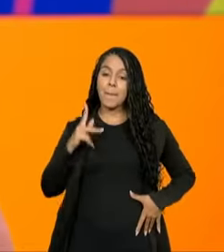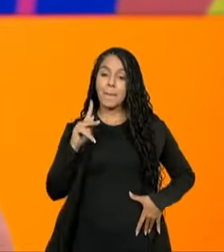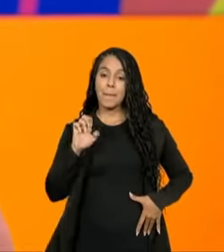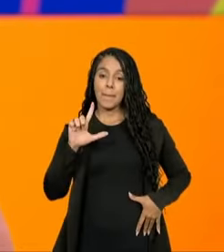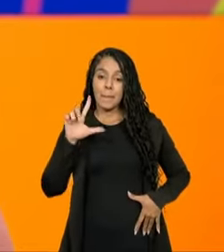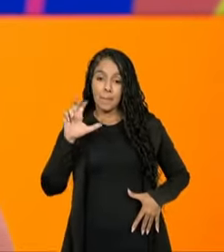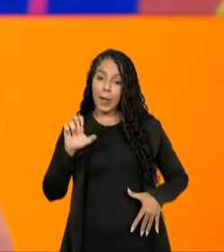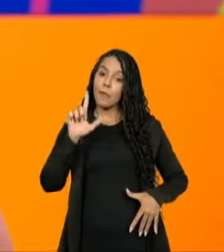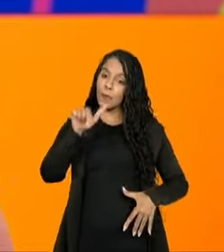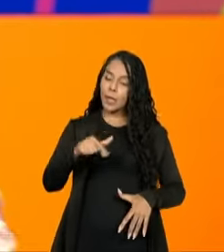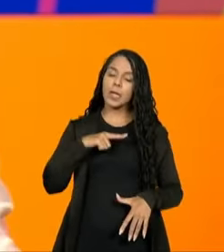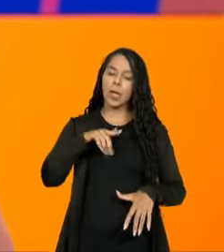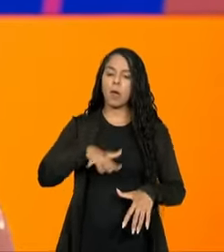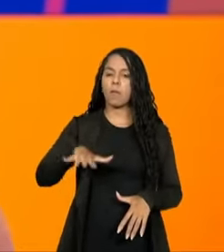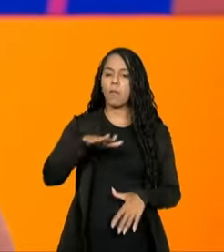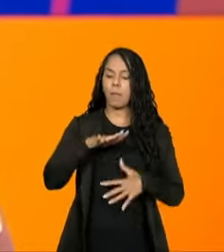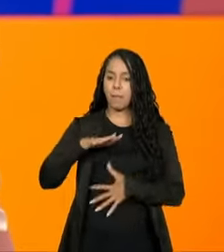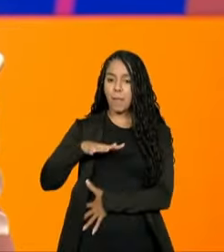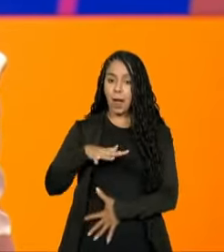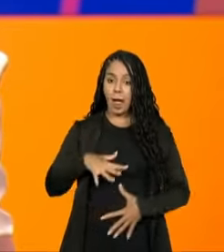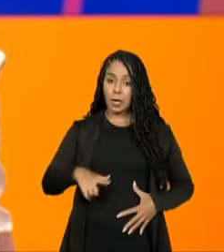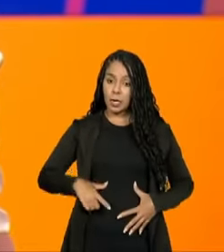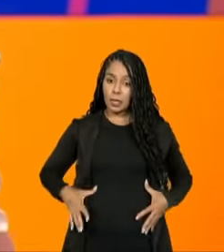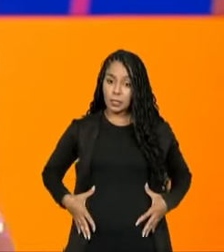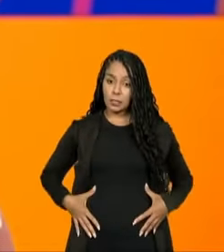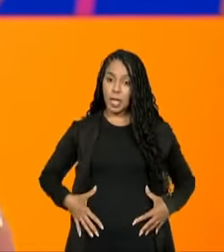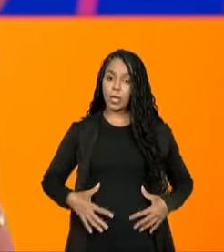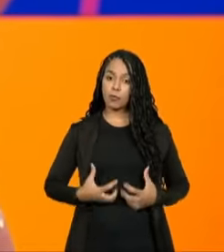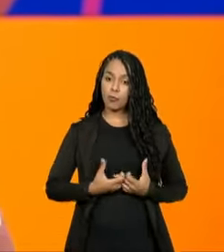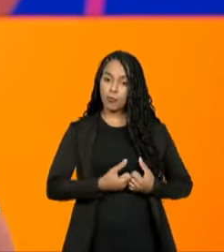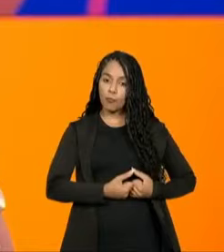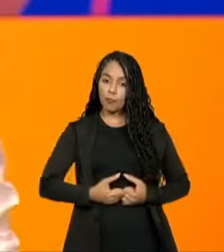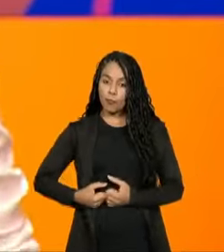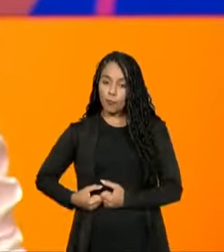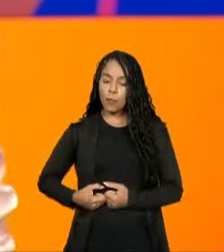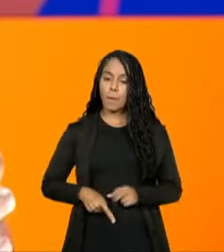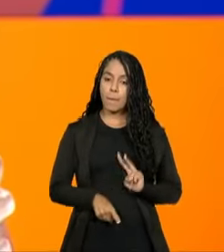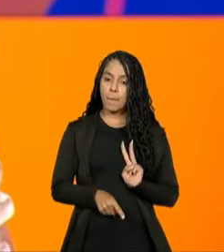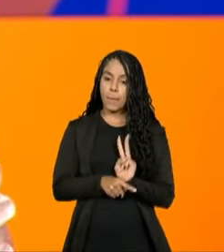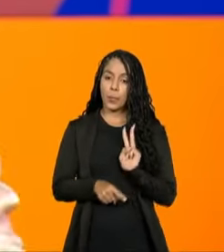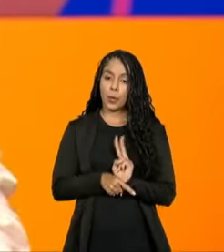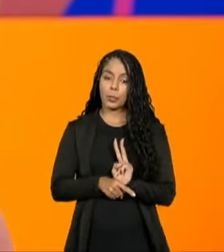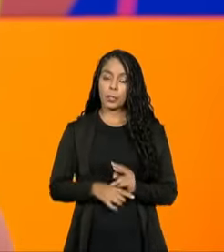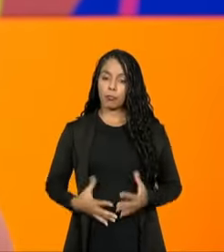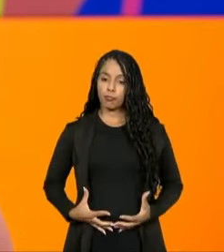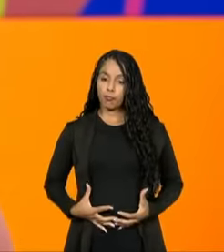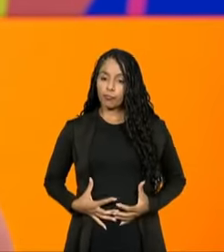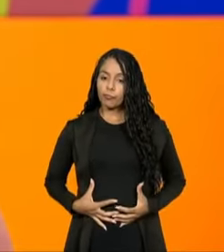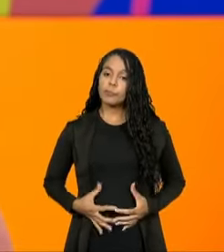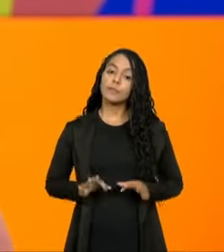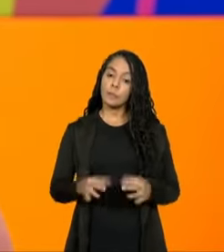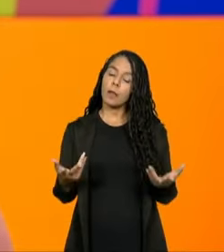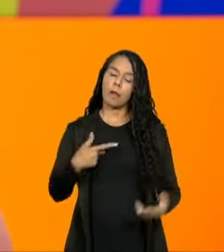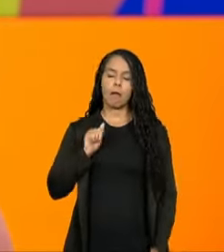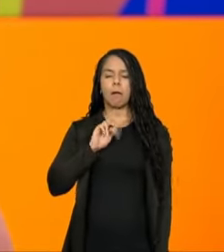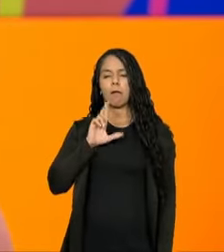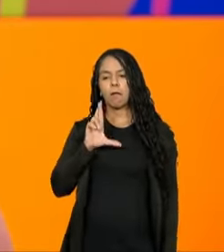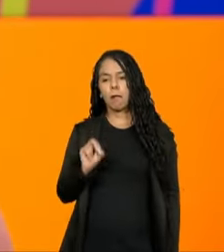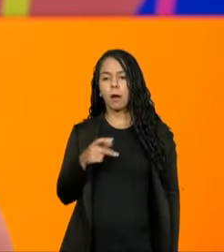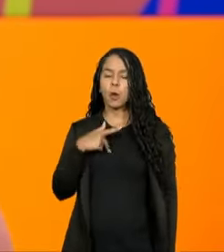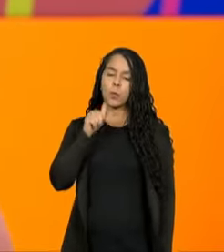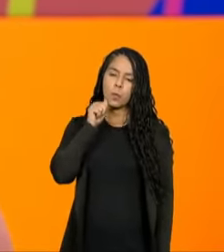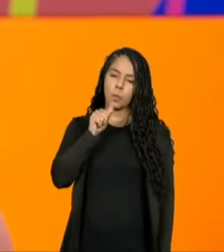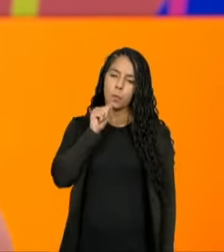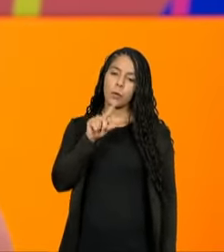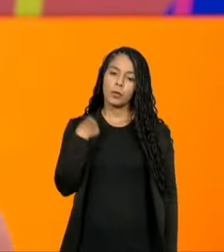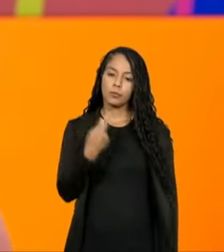verdade, importantíssima, de um conjunto de músculos que faz a sustentação, literalmente, é o chão da nossa pelve. É. Né? E claro que para as mulheres